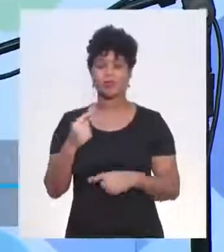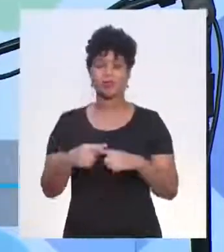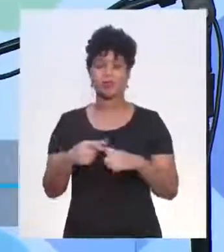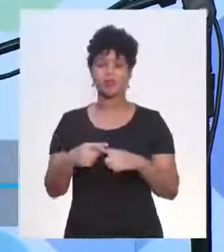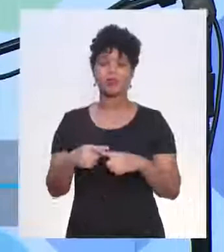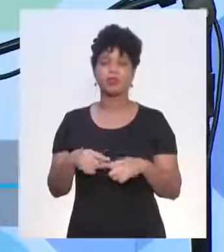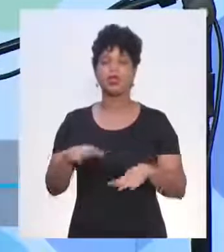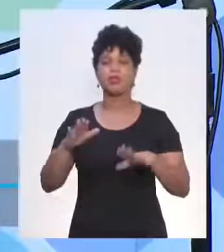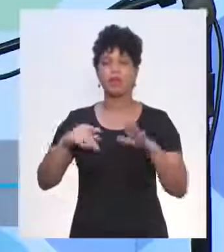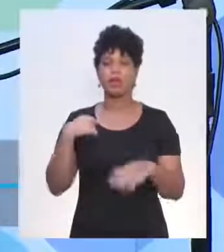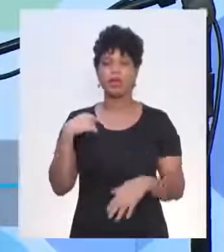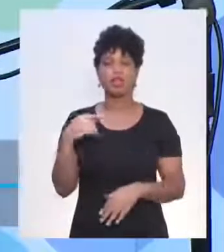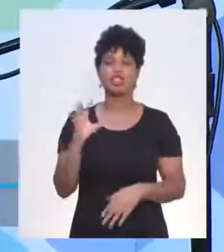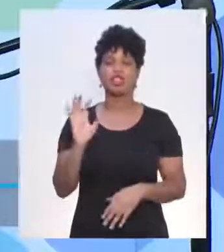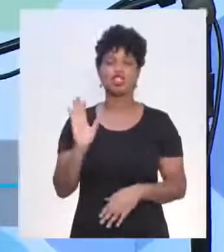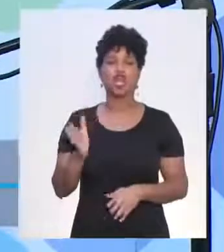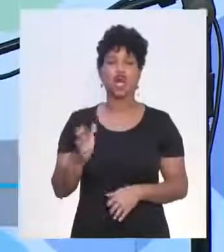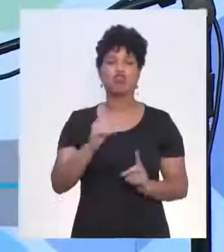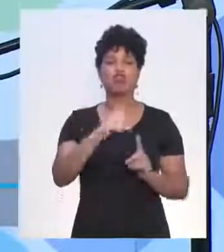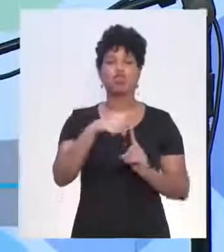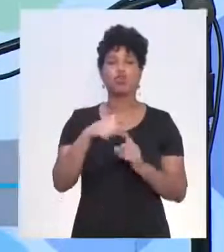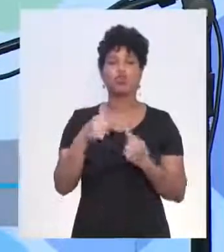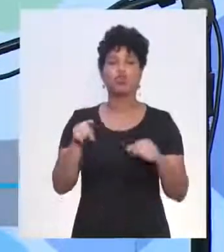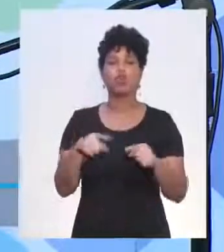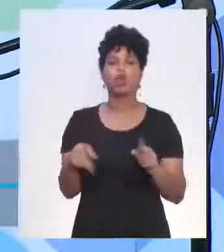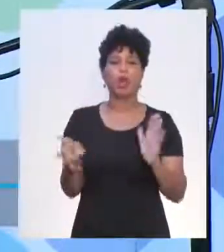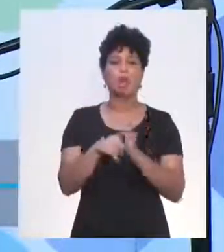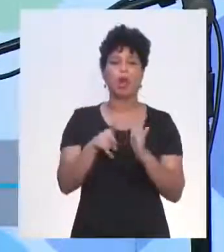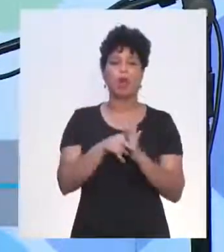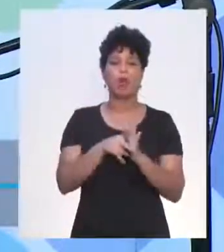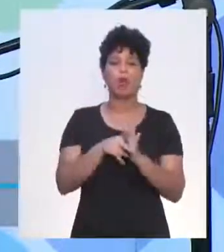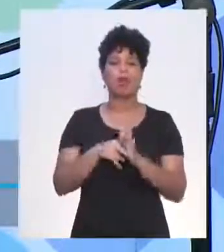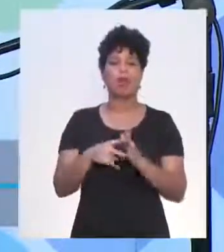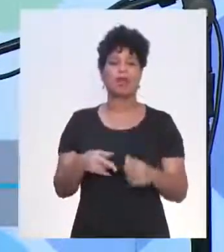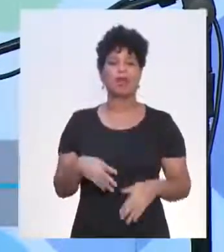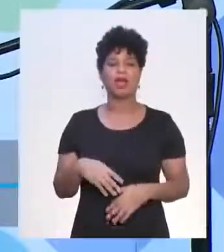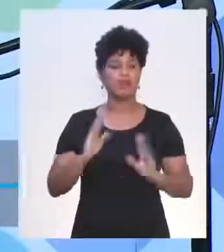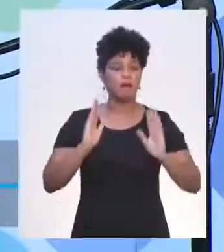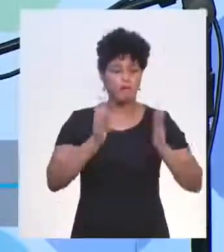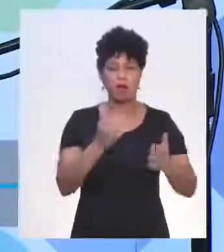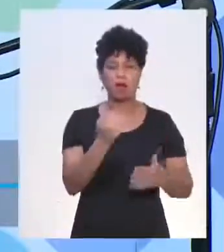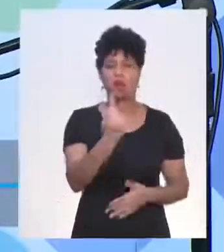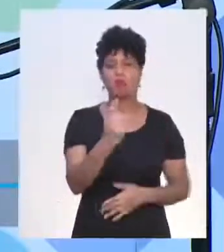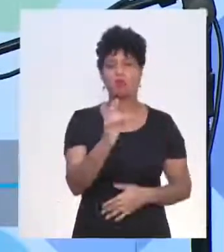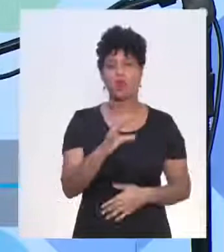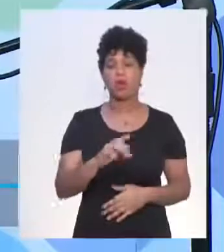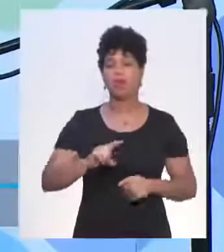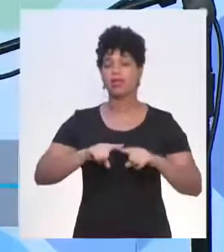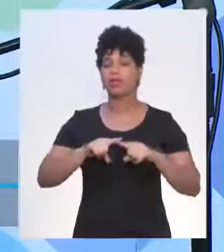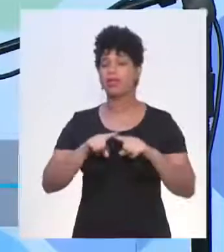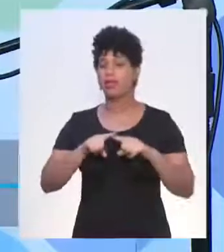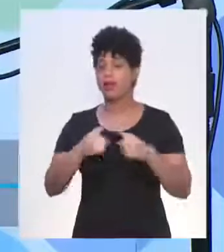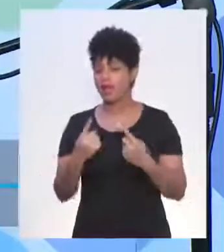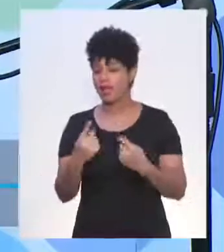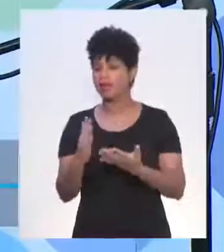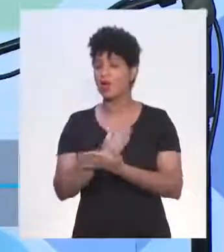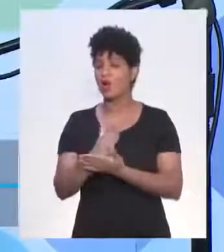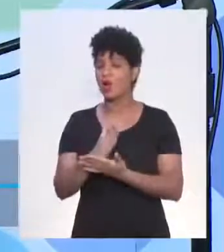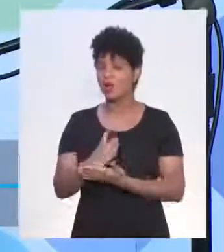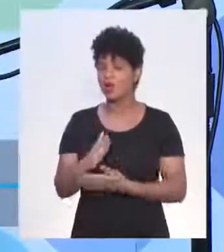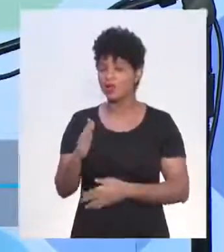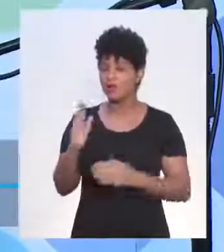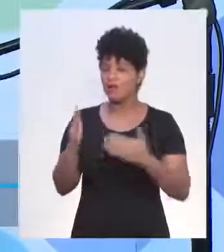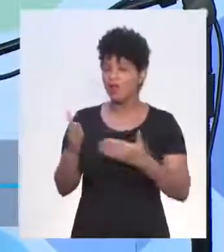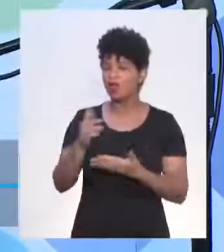se ela for comprar alguma coisa ela vai ter uma referência bem restrita agora você pega alguns compositores que ouvem tipo